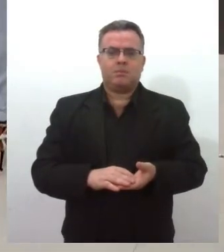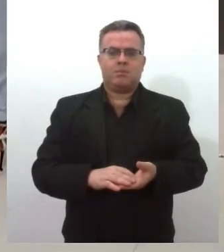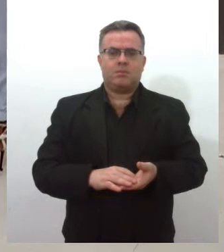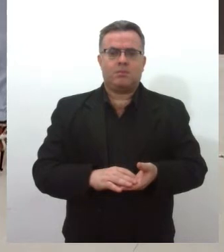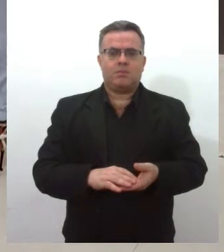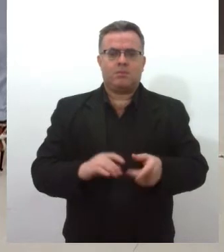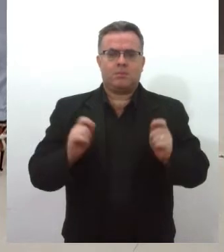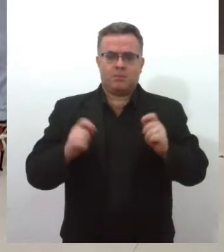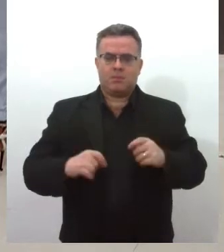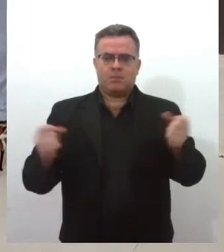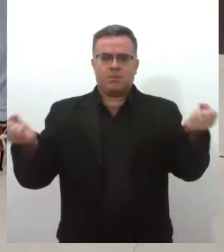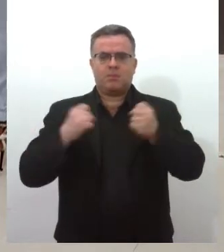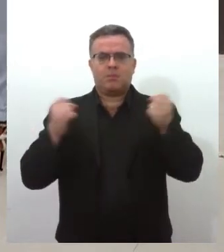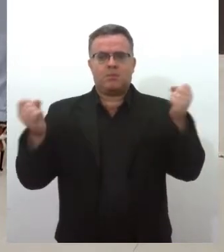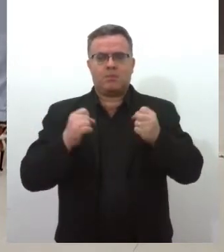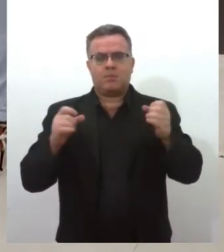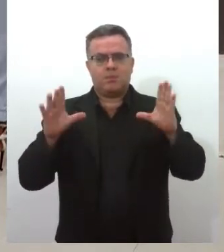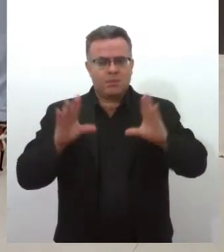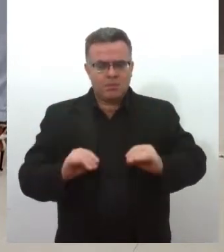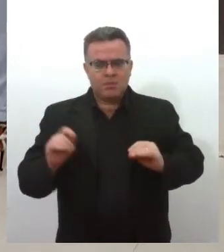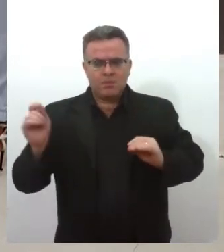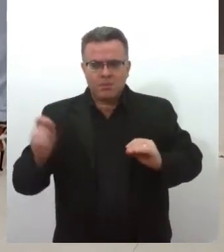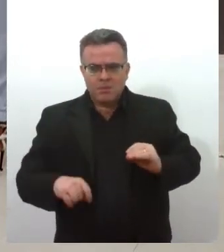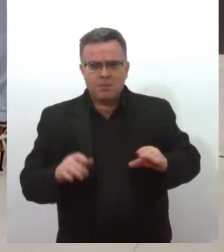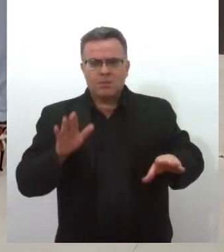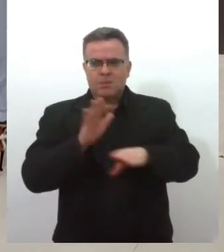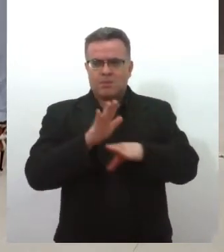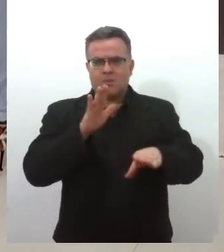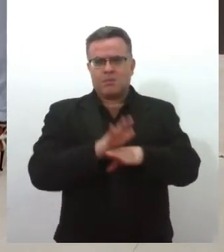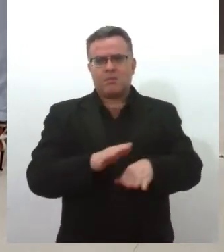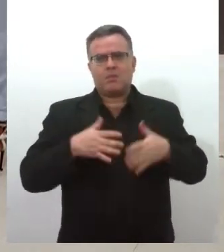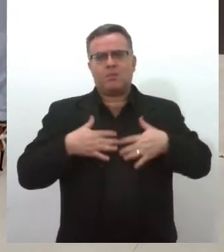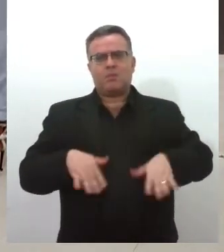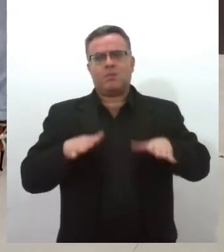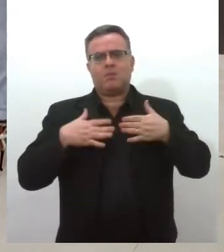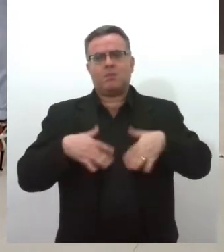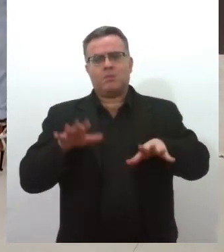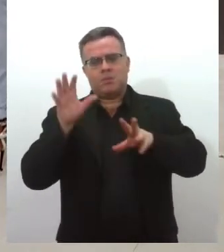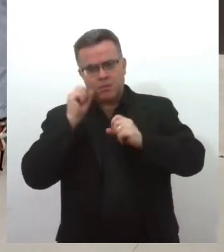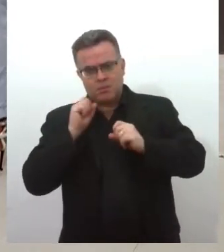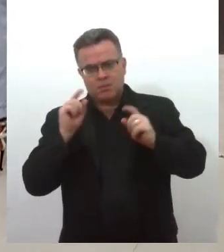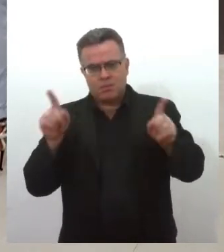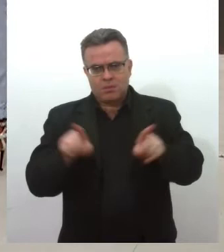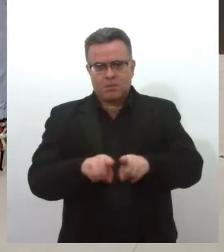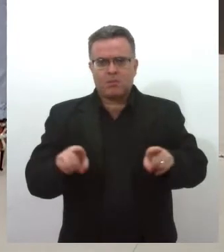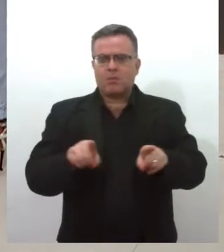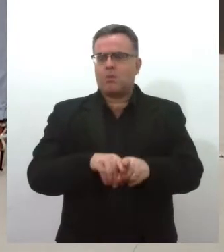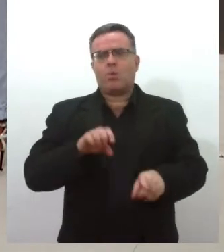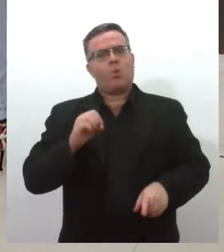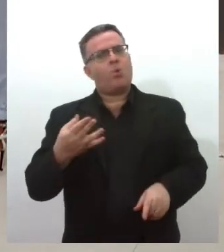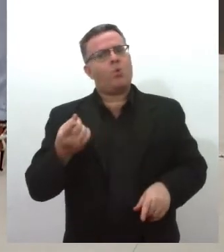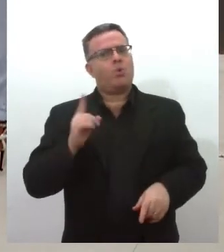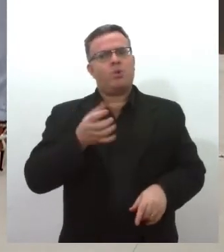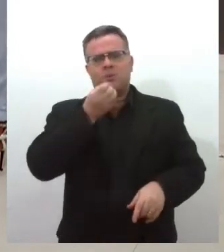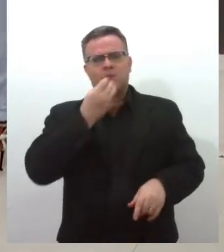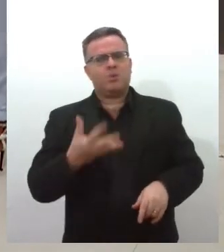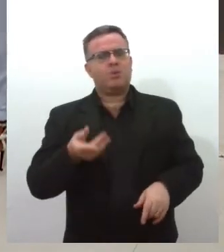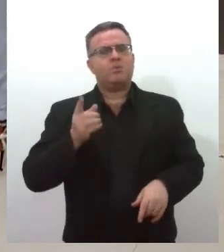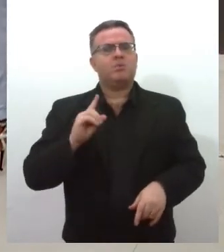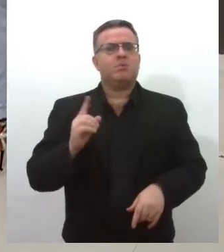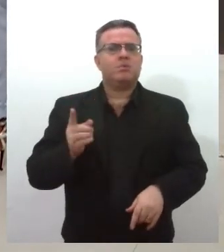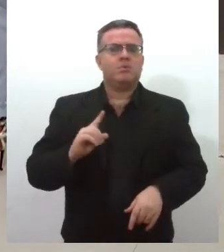Físico, atividade física durante a noite, ajuda a pessoa a relaxar o corpo para dormir melhor ou isso não interfere durante o